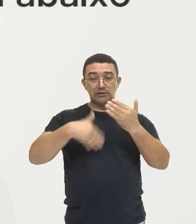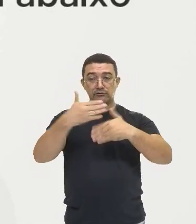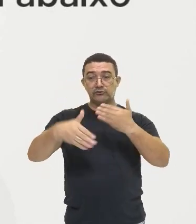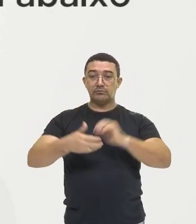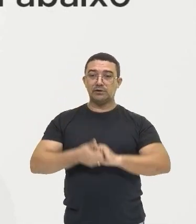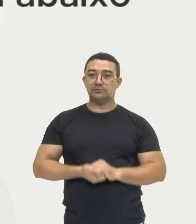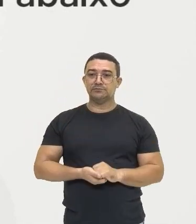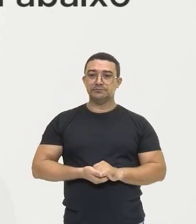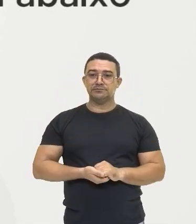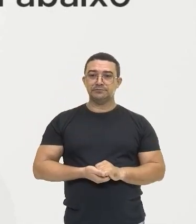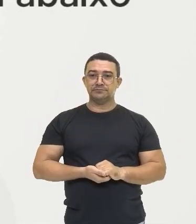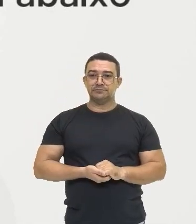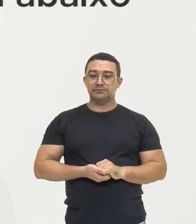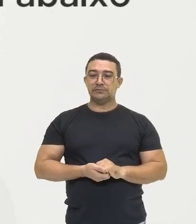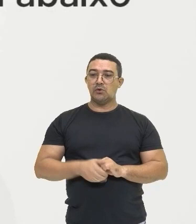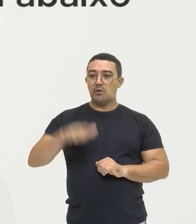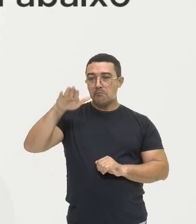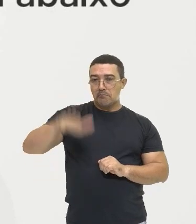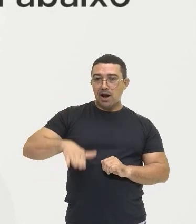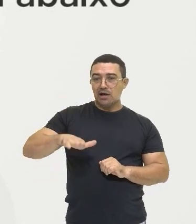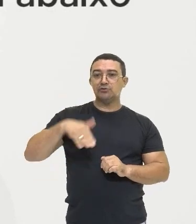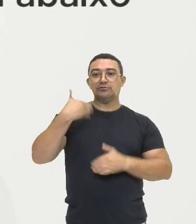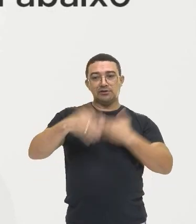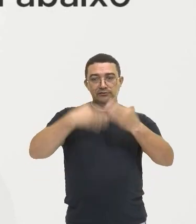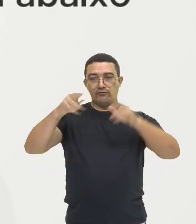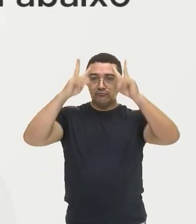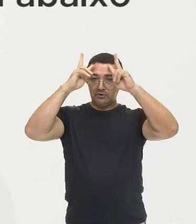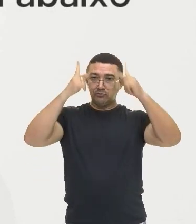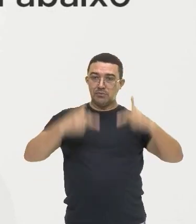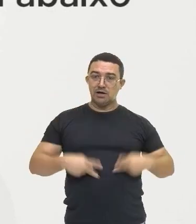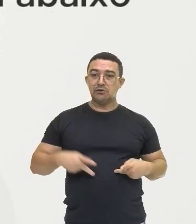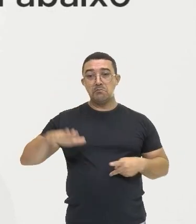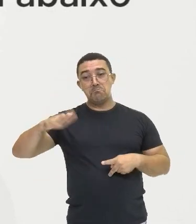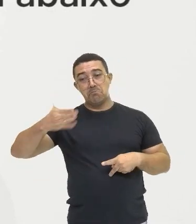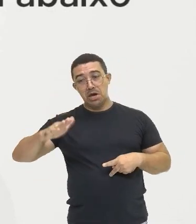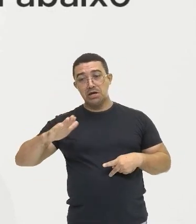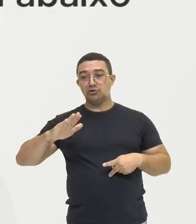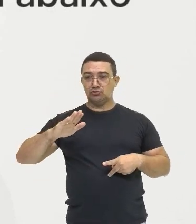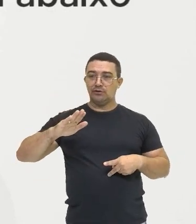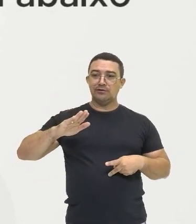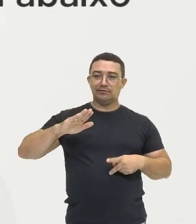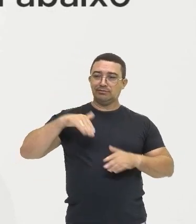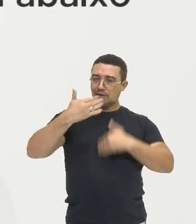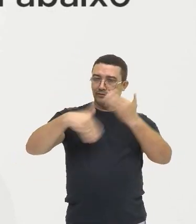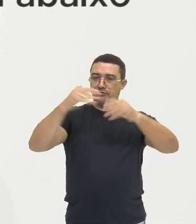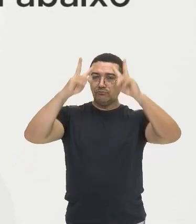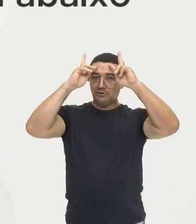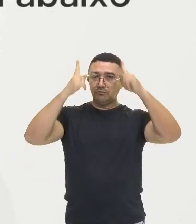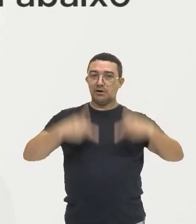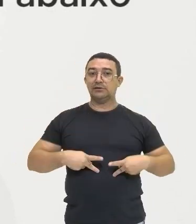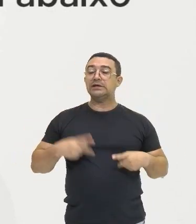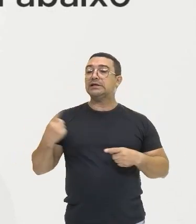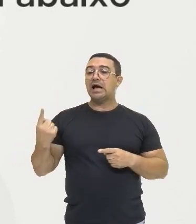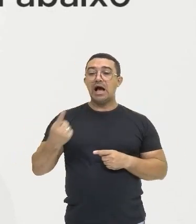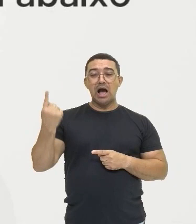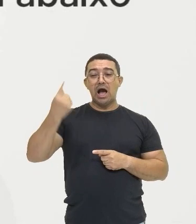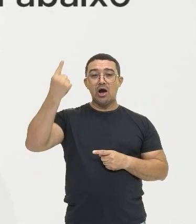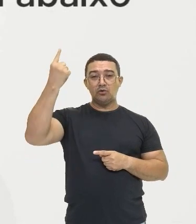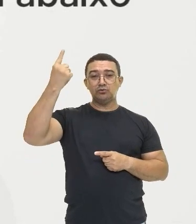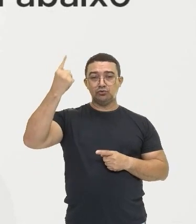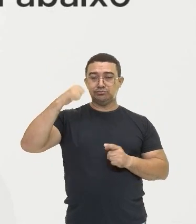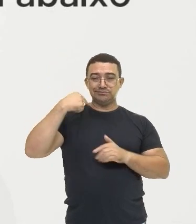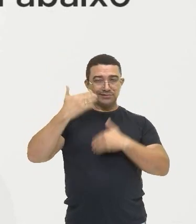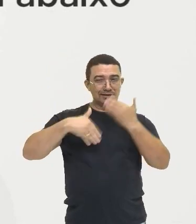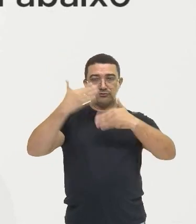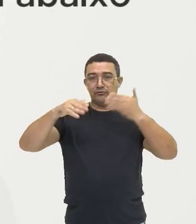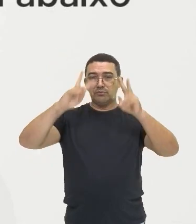baixo desenvolvimento humano, médio desenvolvimento humano, alto desenvolvimento humano e muito alto desenvolvimento humano, tá bom? Foi uma escolha, mas existem